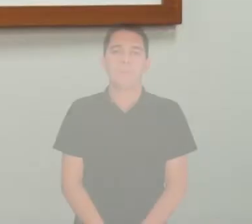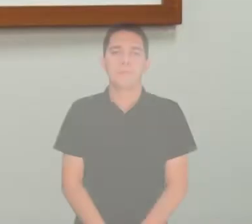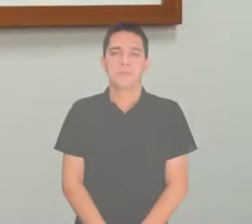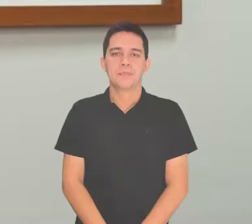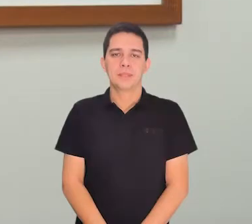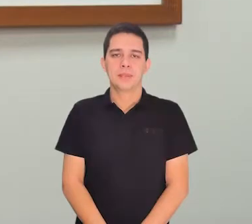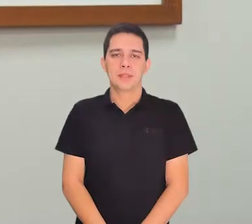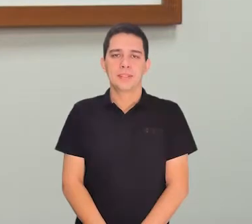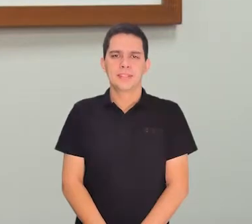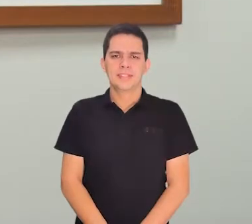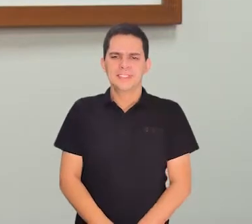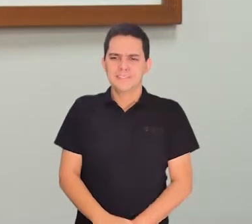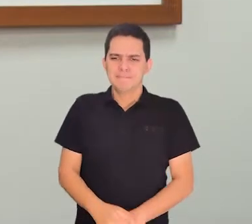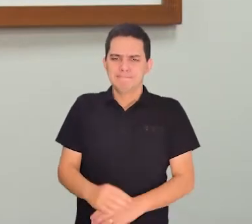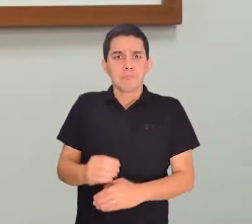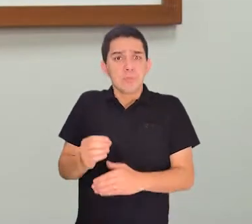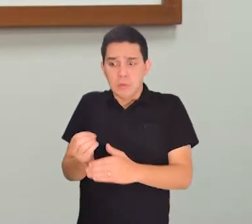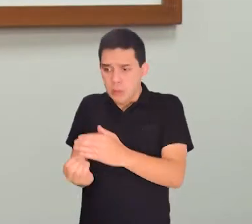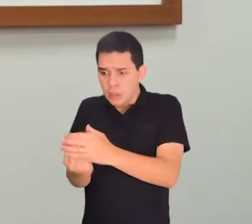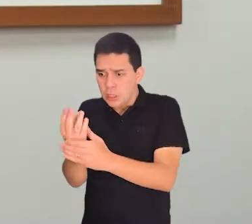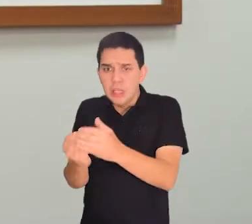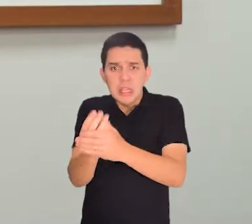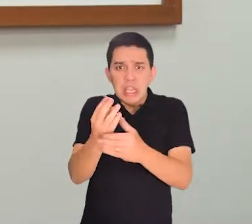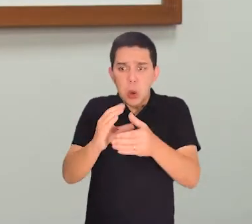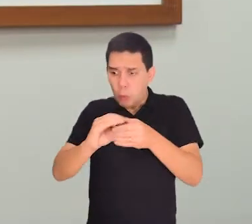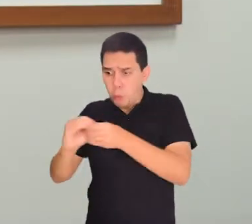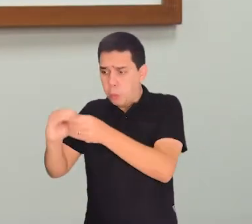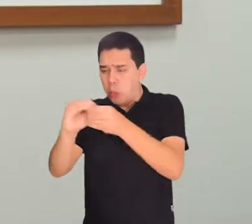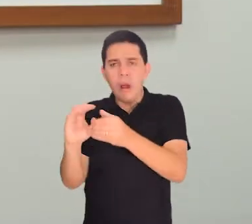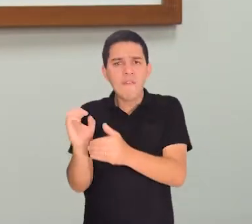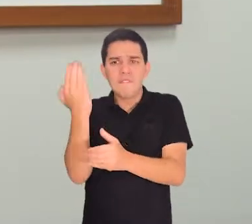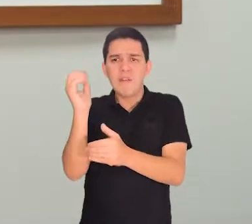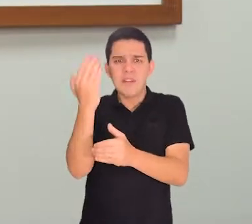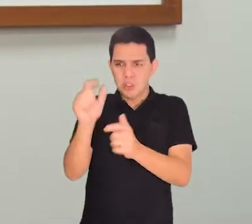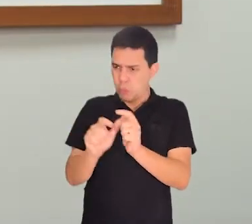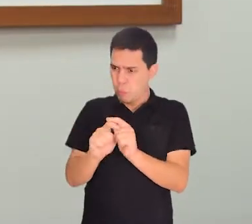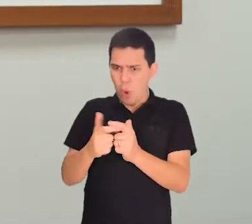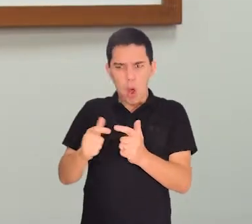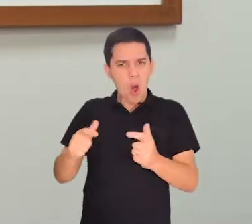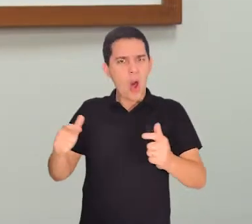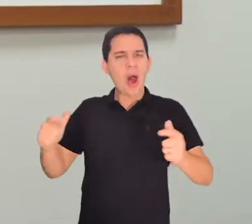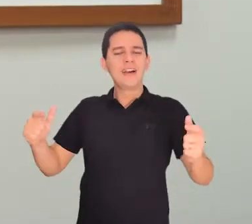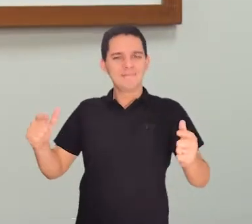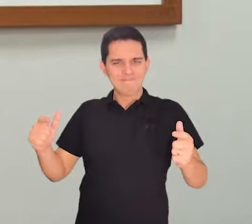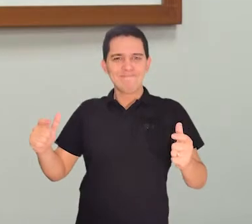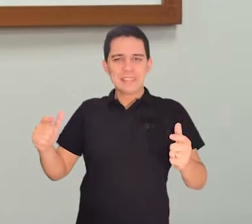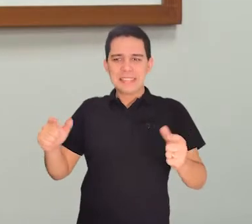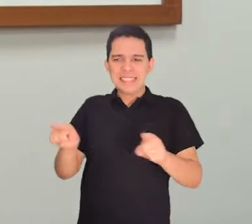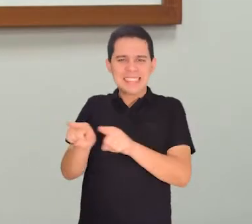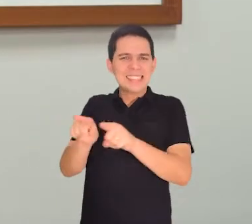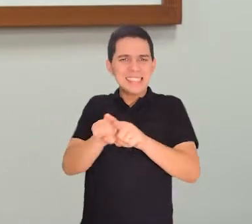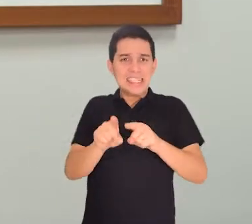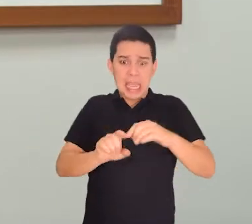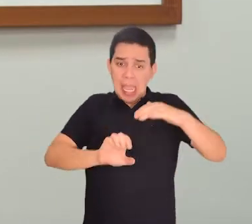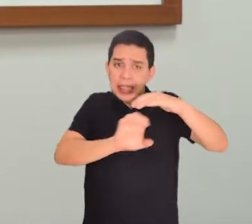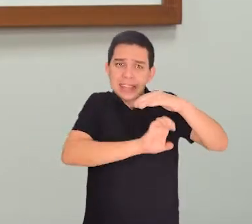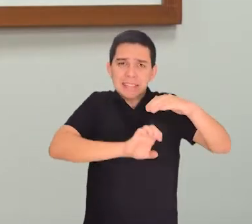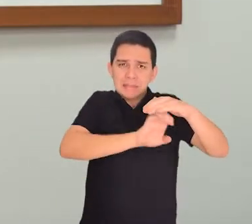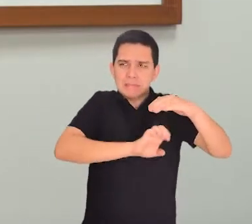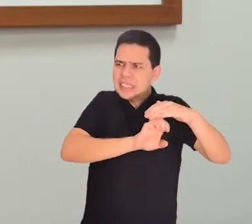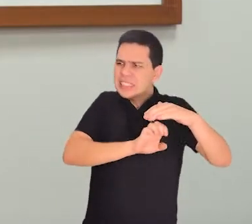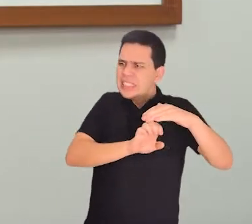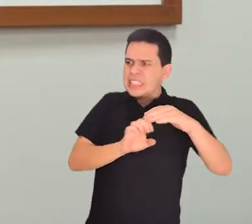O número de falsas cooperativas vem crescendo a cada dia e, com ele, o número de condenações de empresas tomadoras de serviços